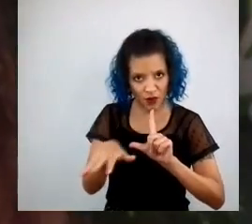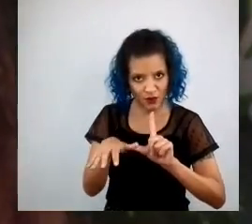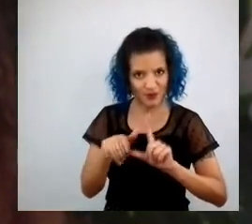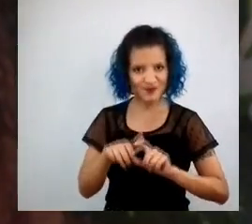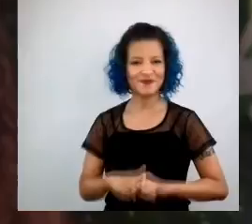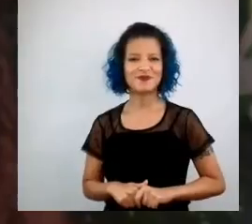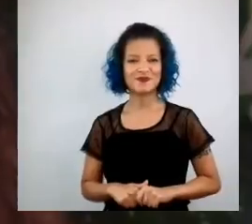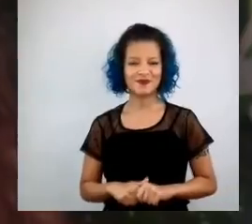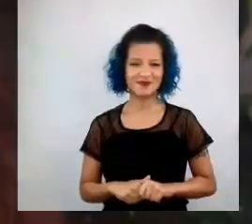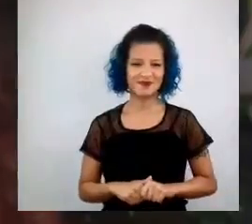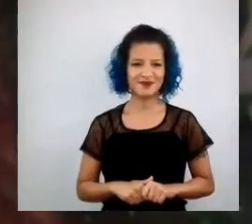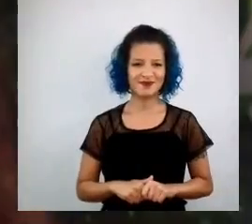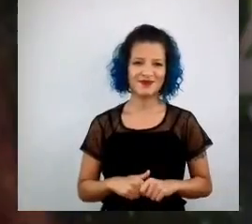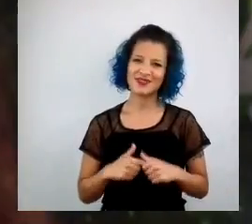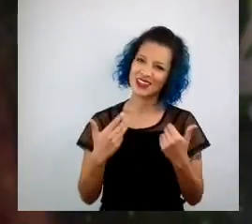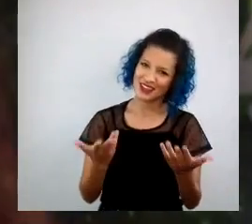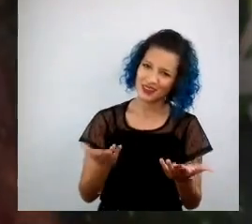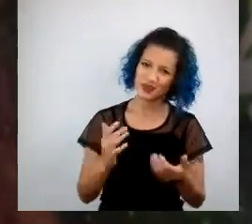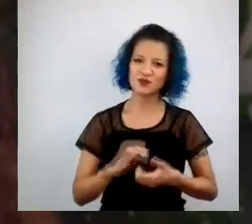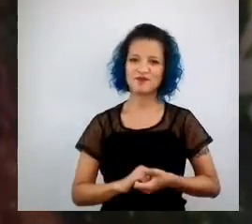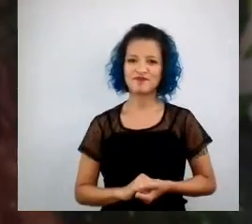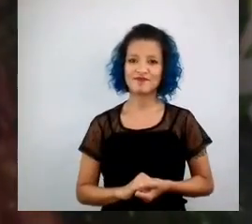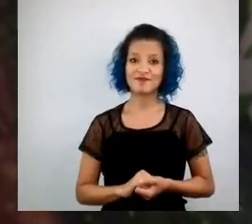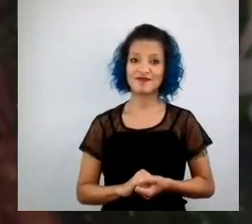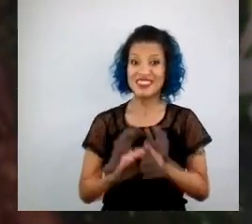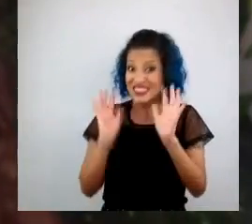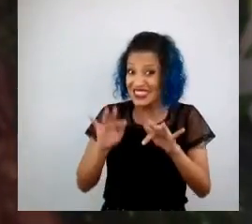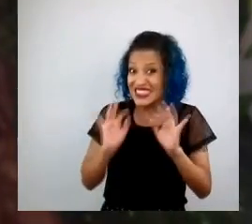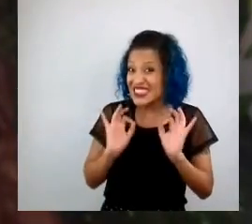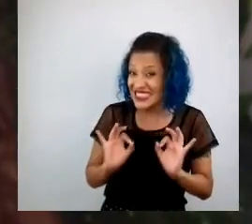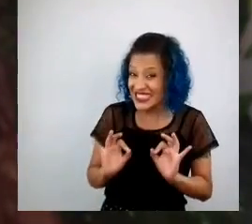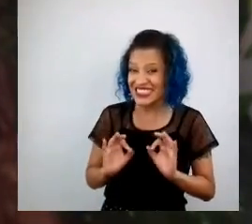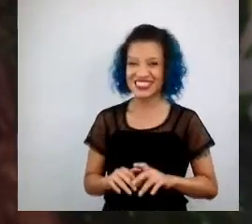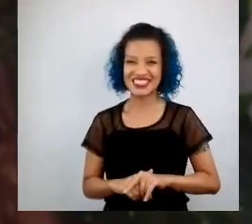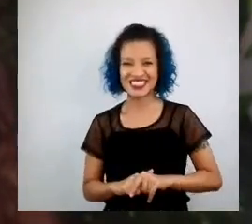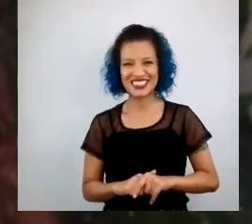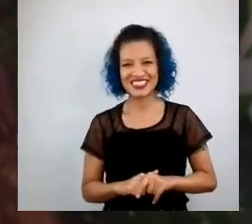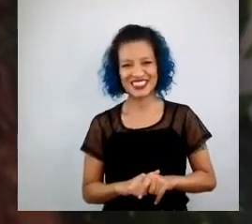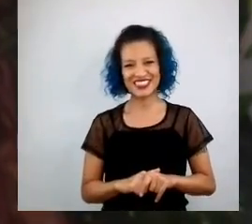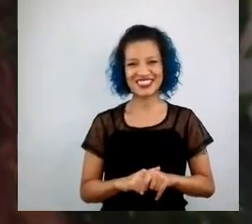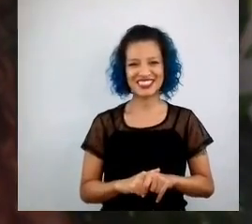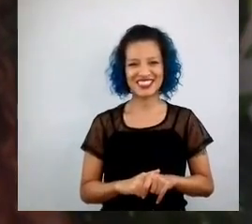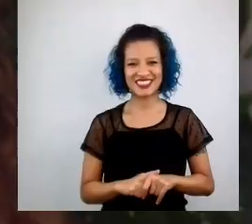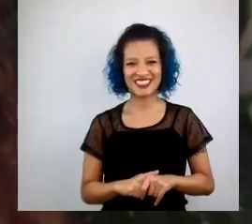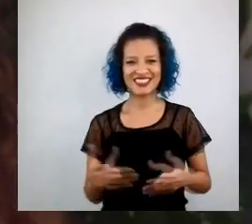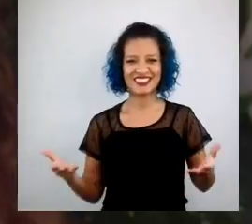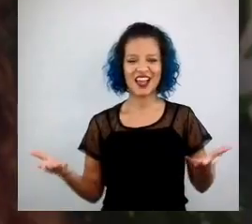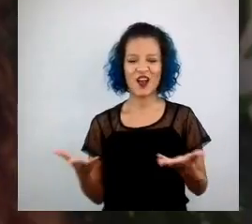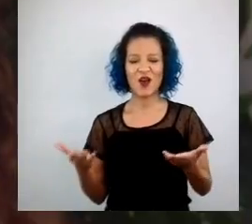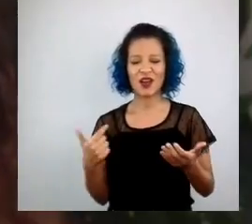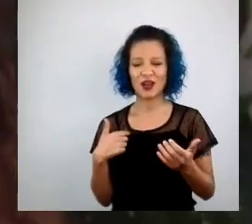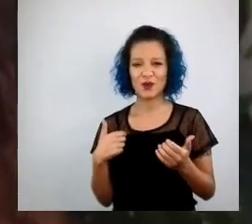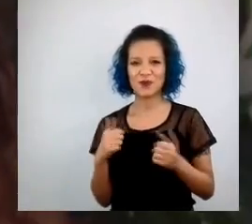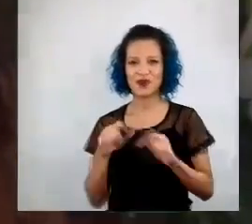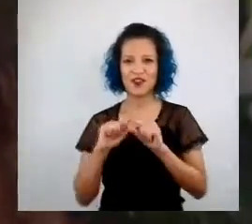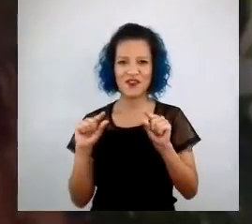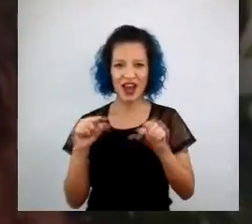é isso. E para finalizar mesmo, quero compartilhar com vocês uma frase que